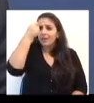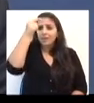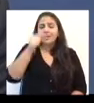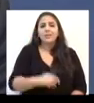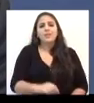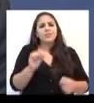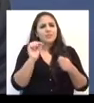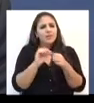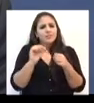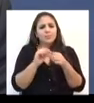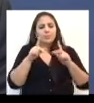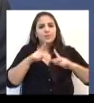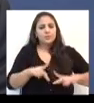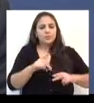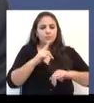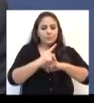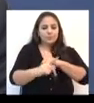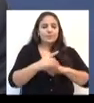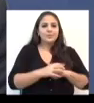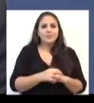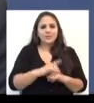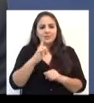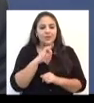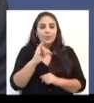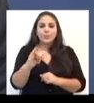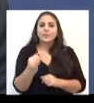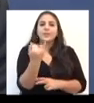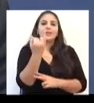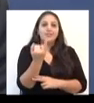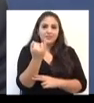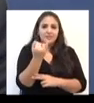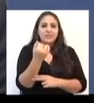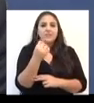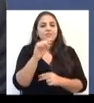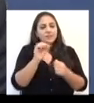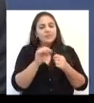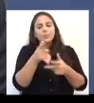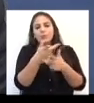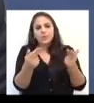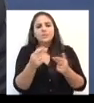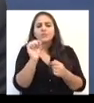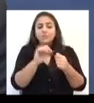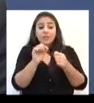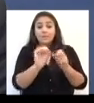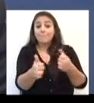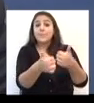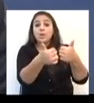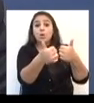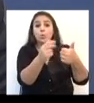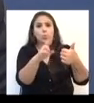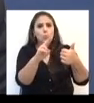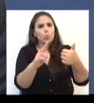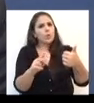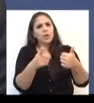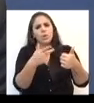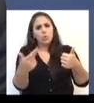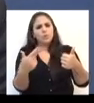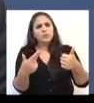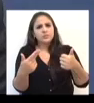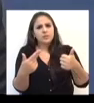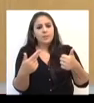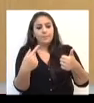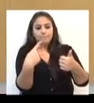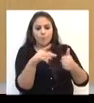fazer para o Passo Fundo. Quando recebe a oportunidade de ter uma oportunidade de fazer algo, que façam melhor e não pensem em fazer para eles, e sim fazer